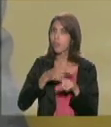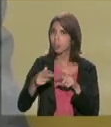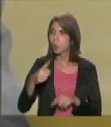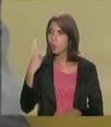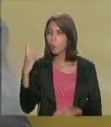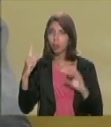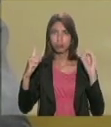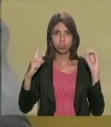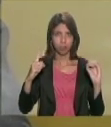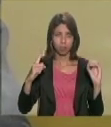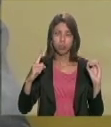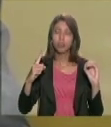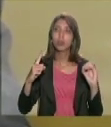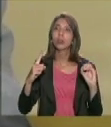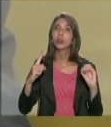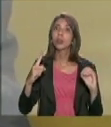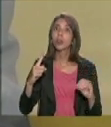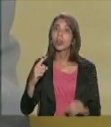1-0 com